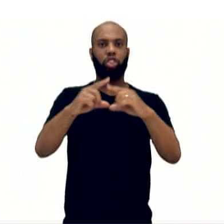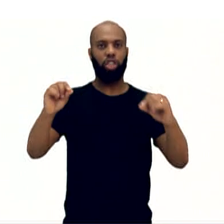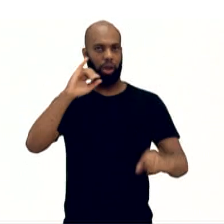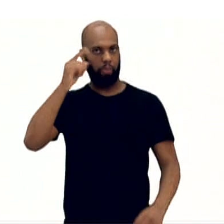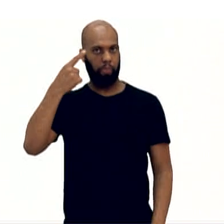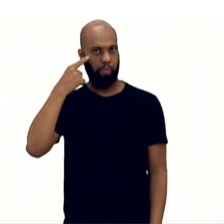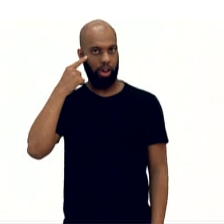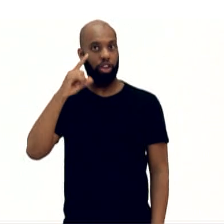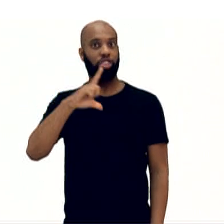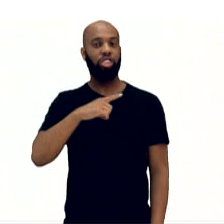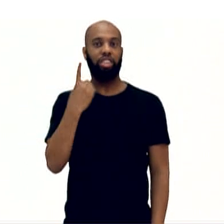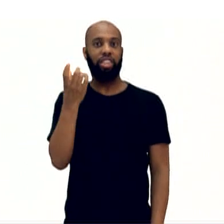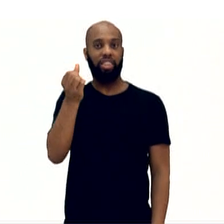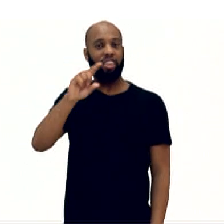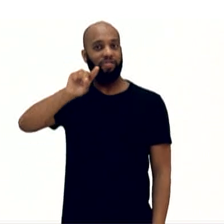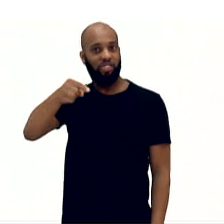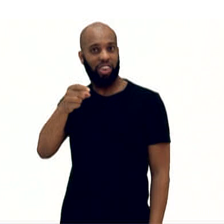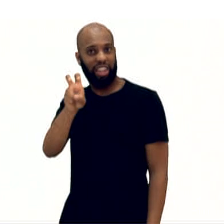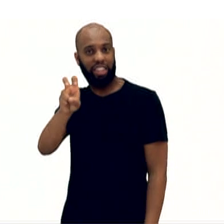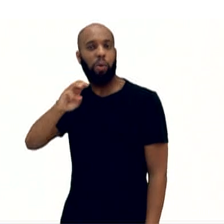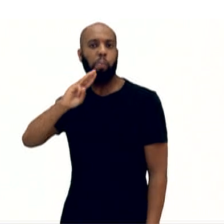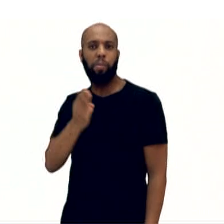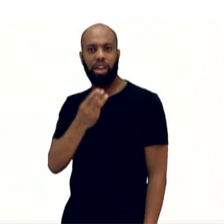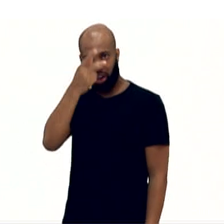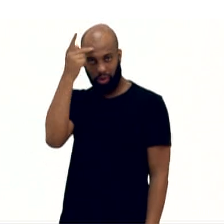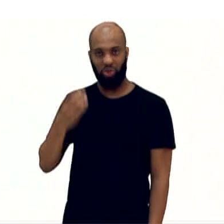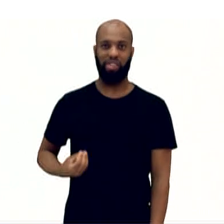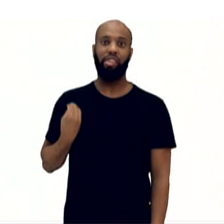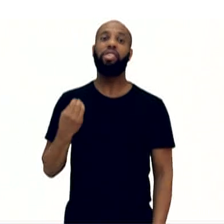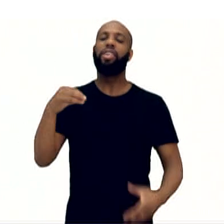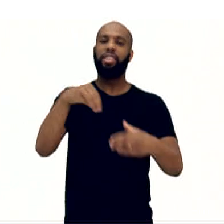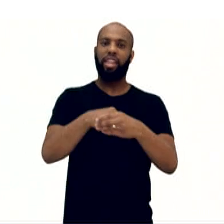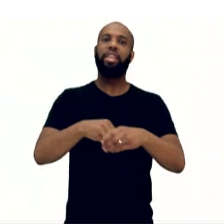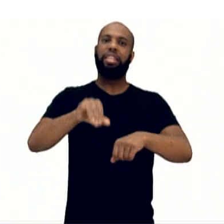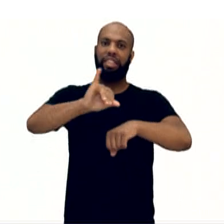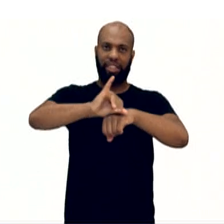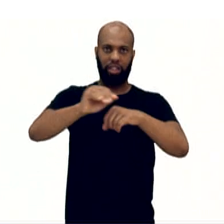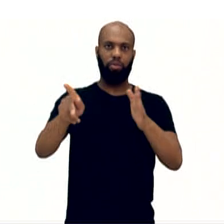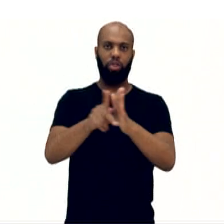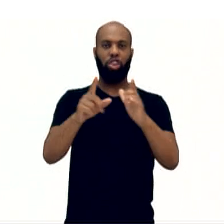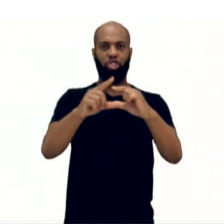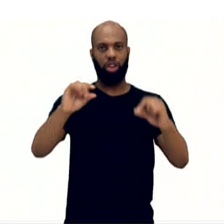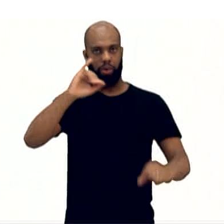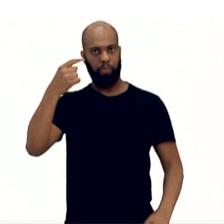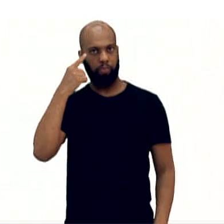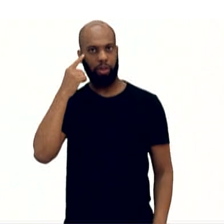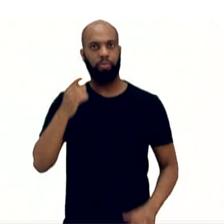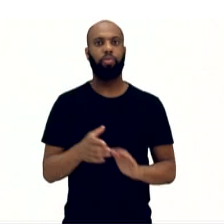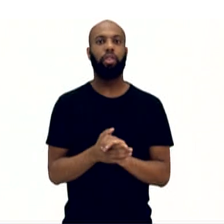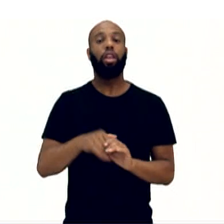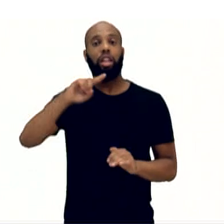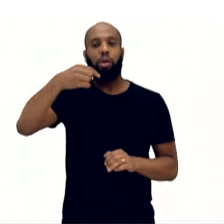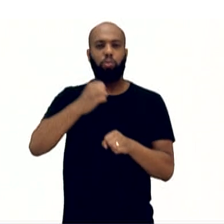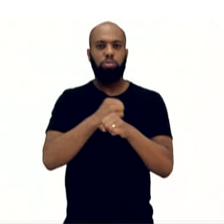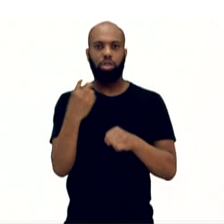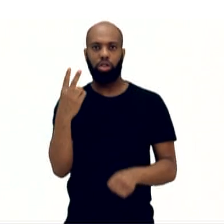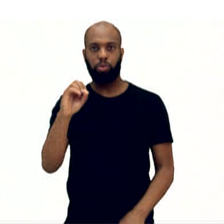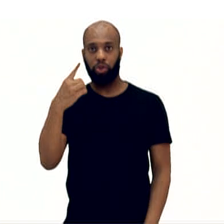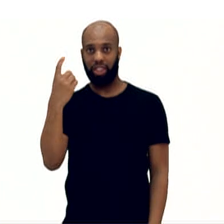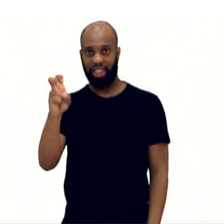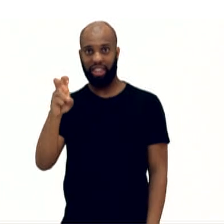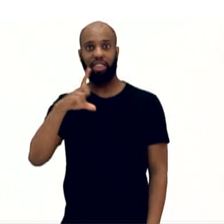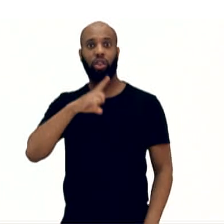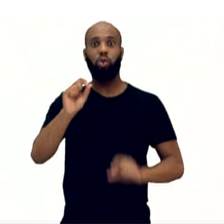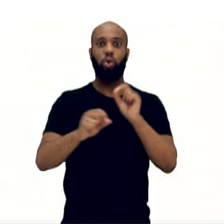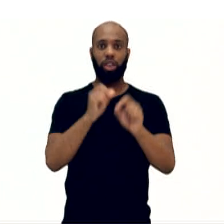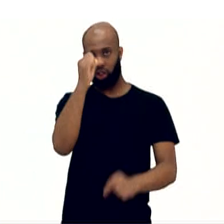Com 16,5 milhões de pessoas vivendo nessa cidade. Aqui, em 2015, nós vamos ter